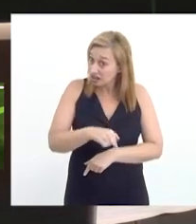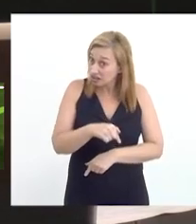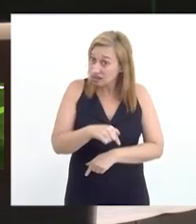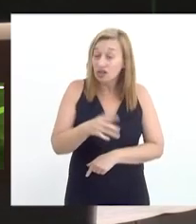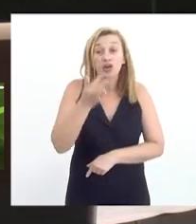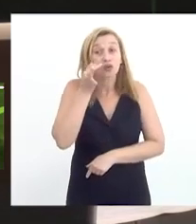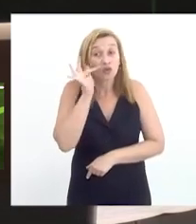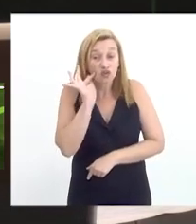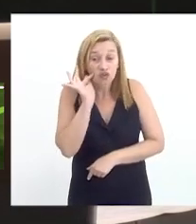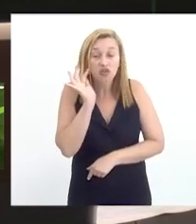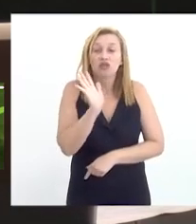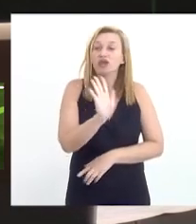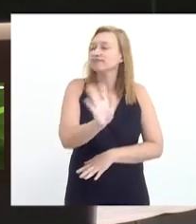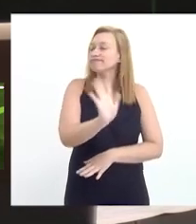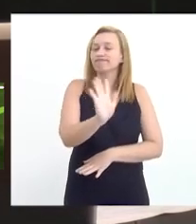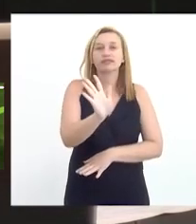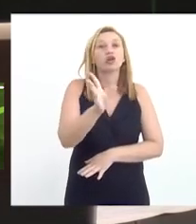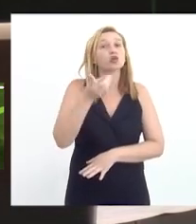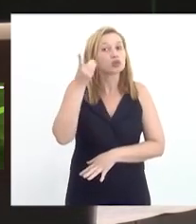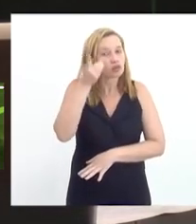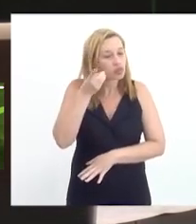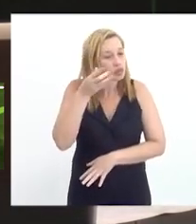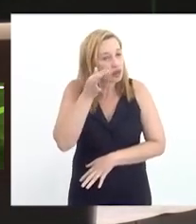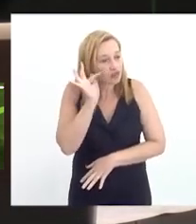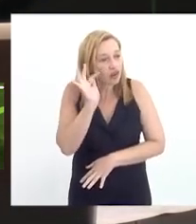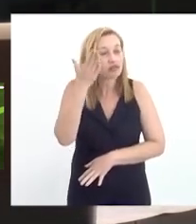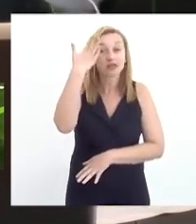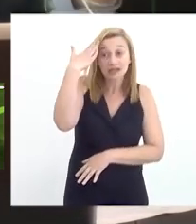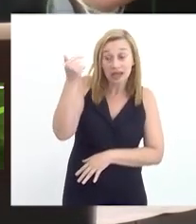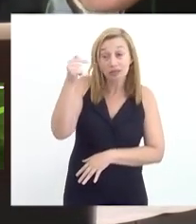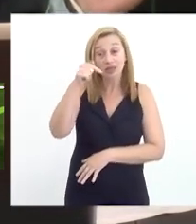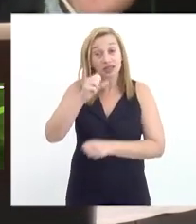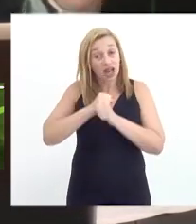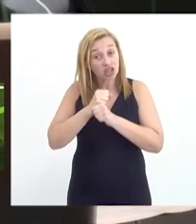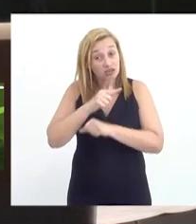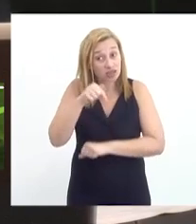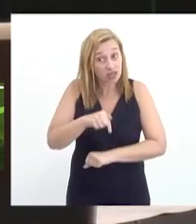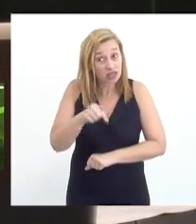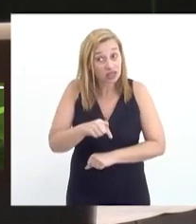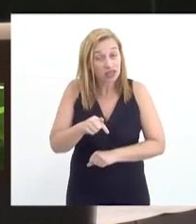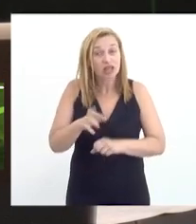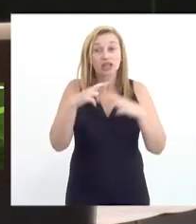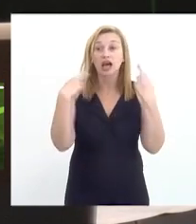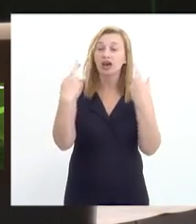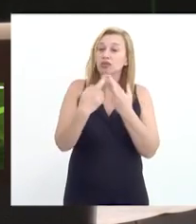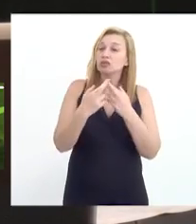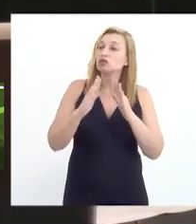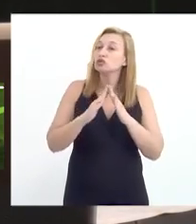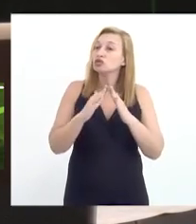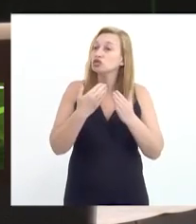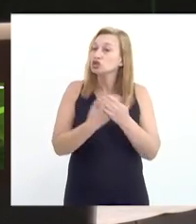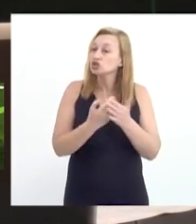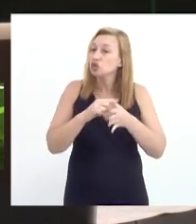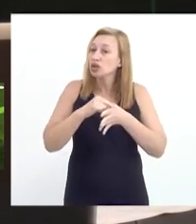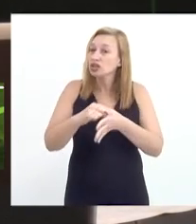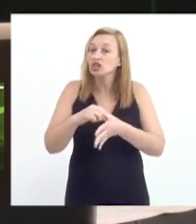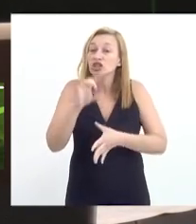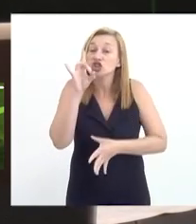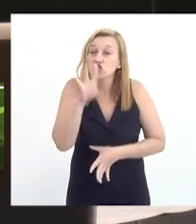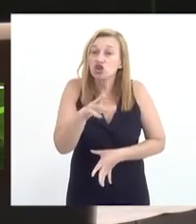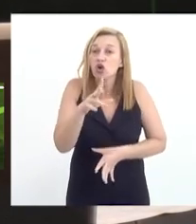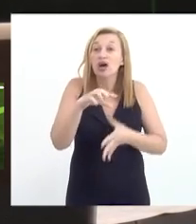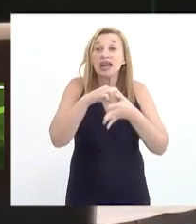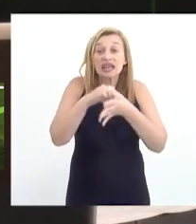Flávio Eu só ia dar esse dado O deputado Flávio sabe Que está aqui há muito tempo Na reunião de líderes Falava Os líderes Mais ninguém